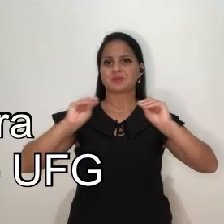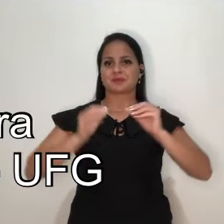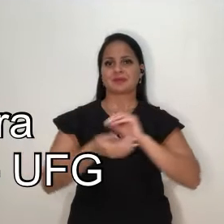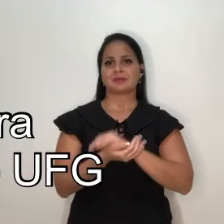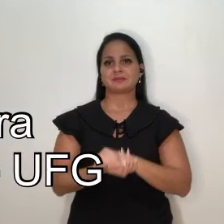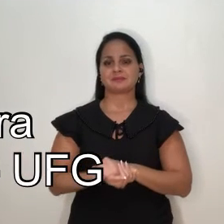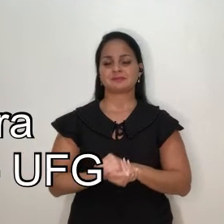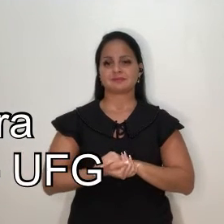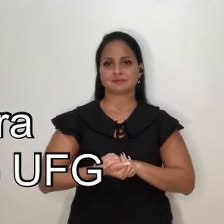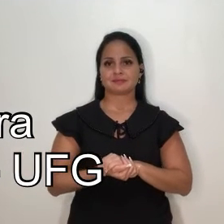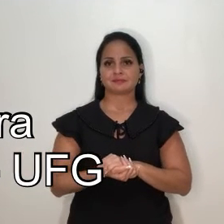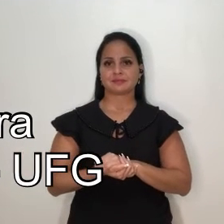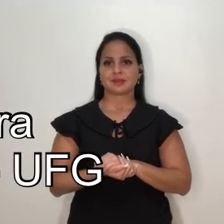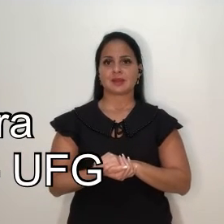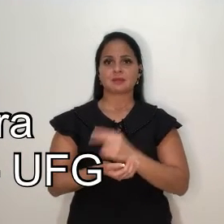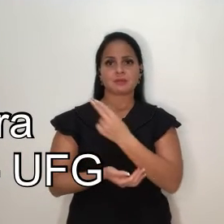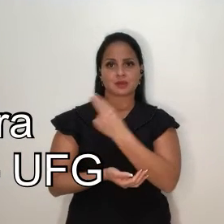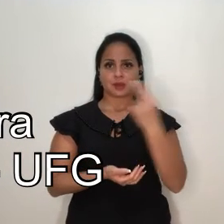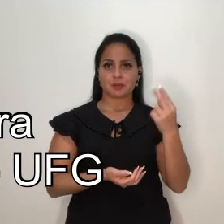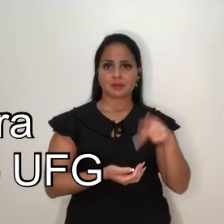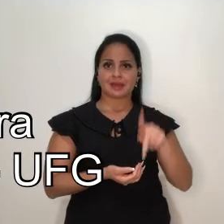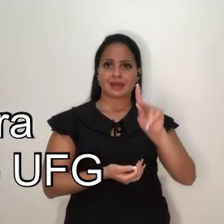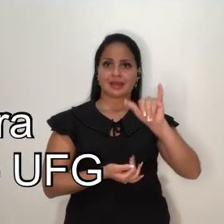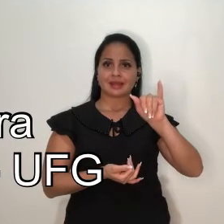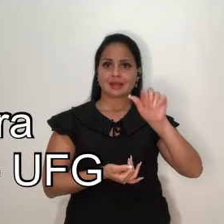curso Letras e Estudos Literários na UFG.